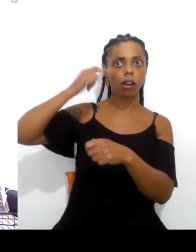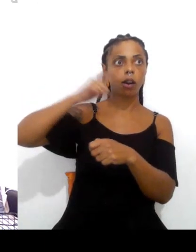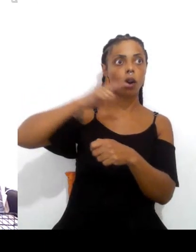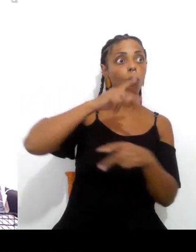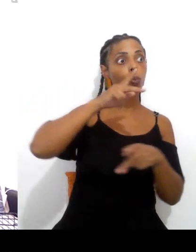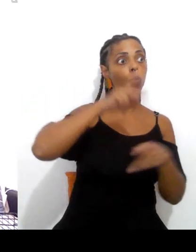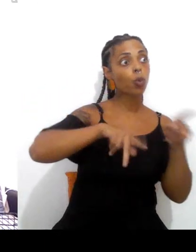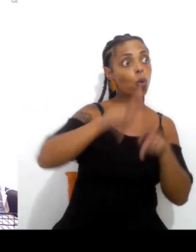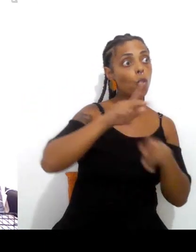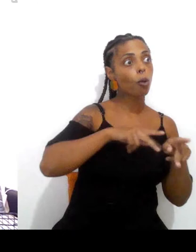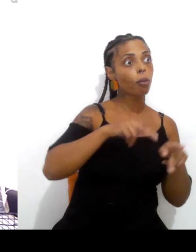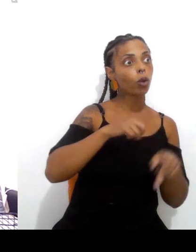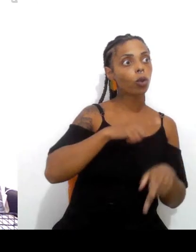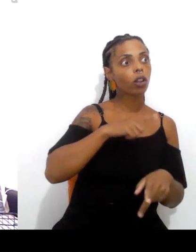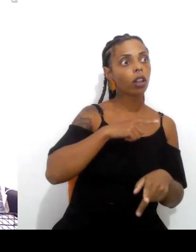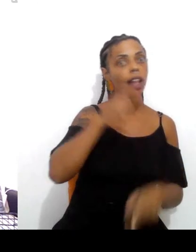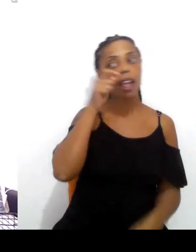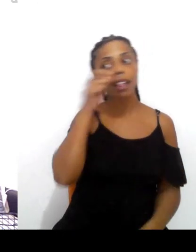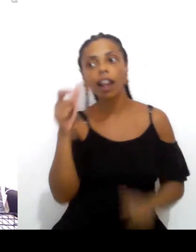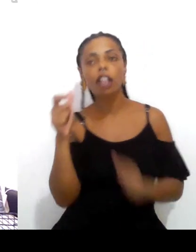Horror em si